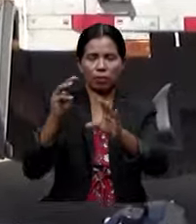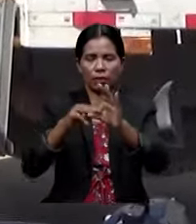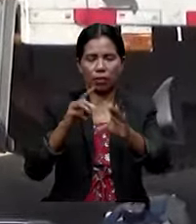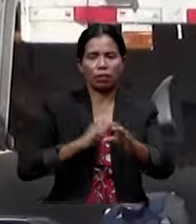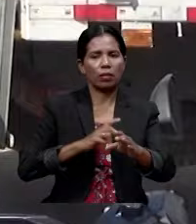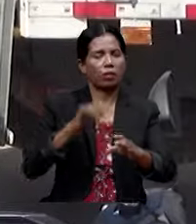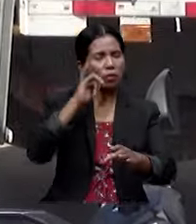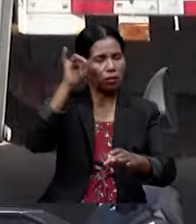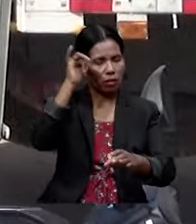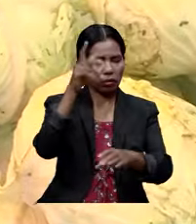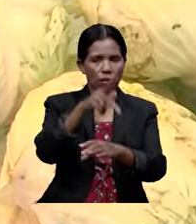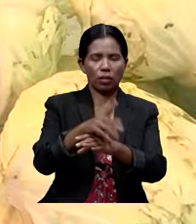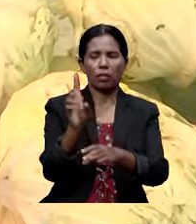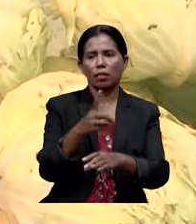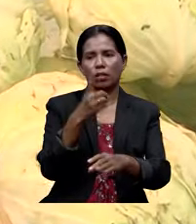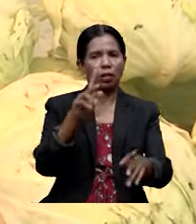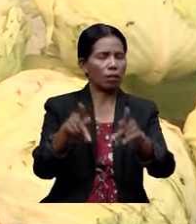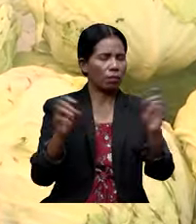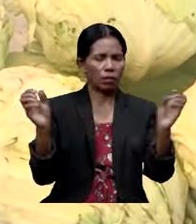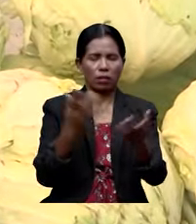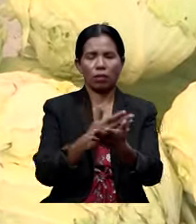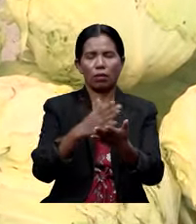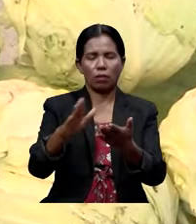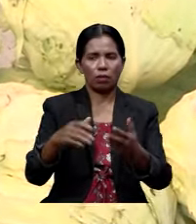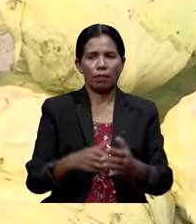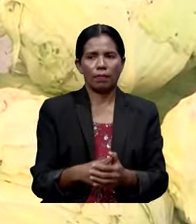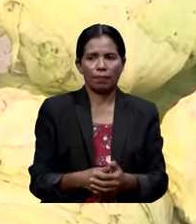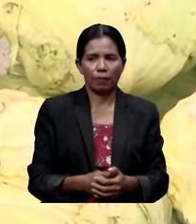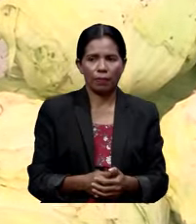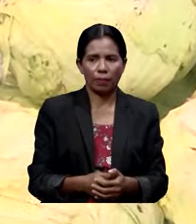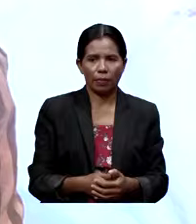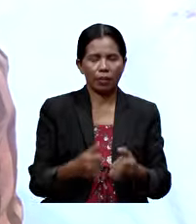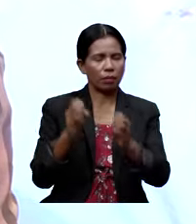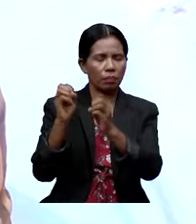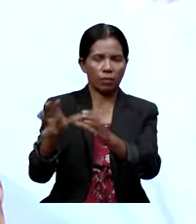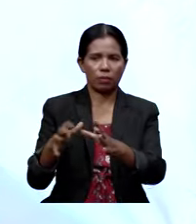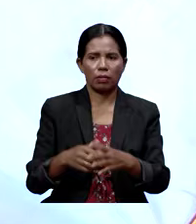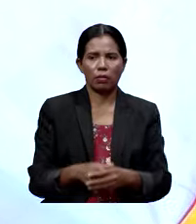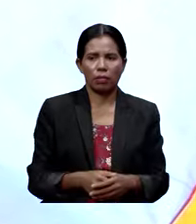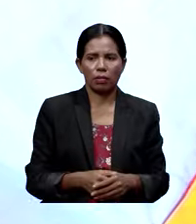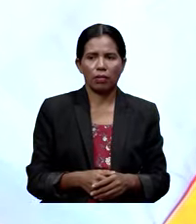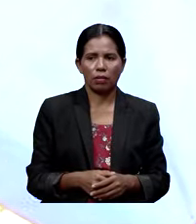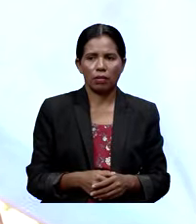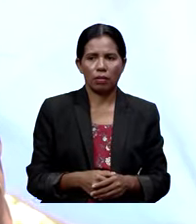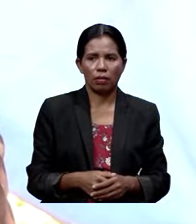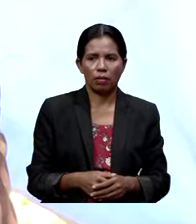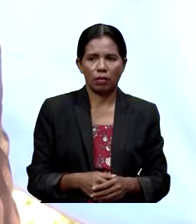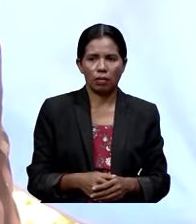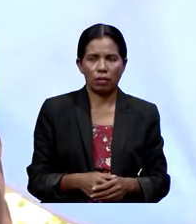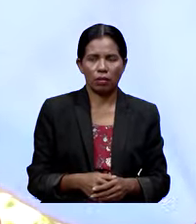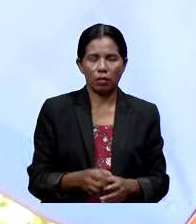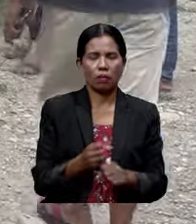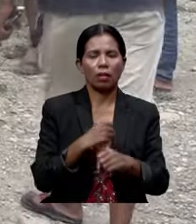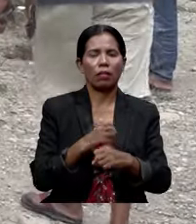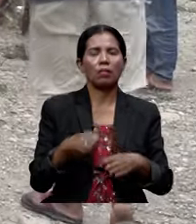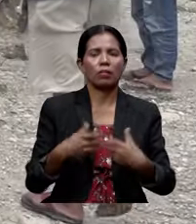uhin, kokalan tau fali dadar sana, nungka emat hola lima senda. Ni hancane mau bel soi di tona. Ni hancane tu alhamdulillah sama